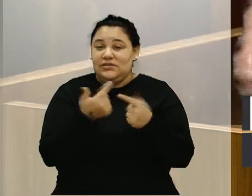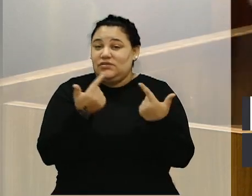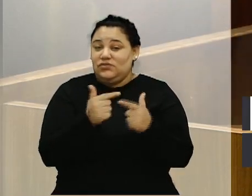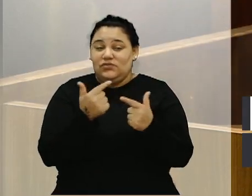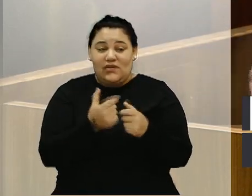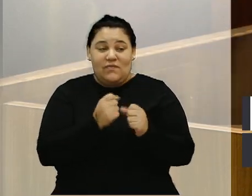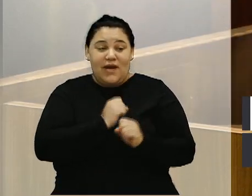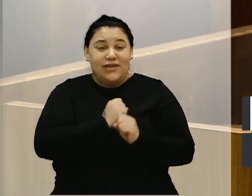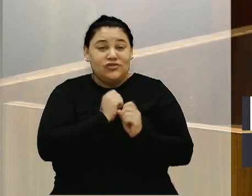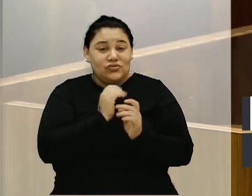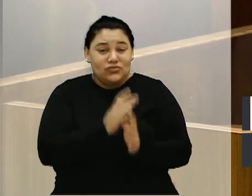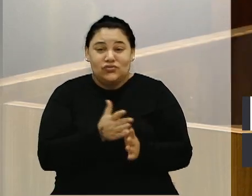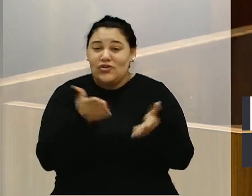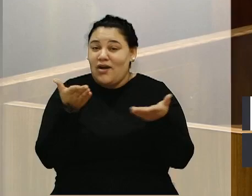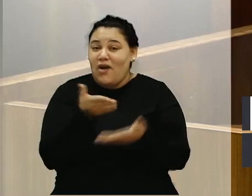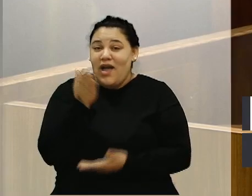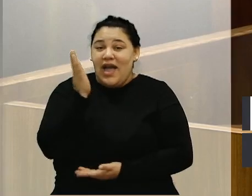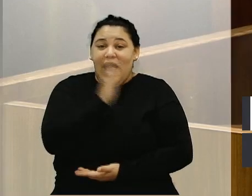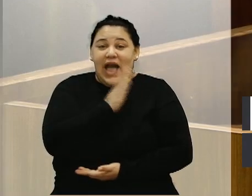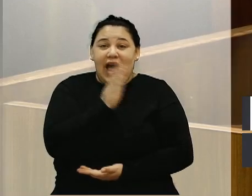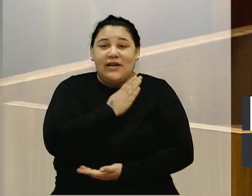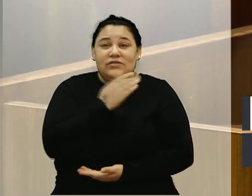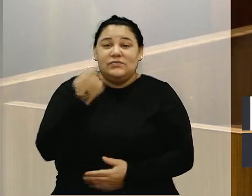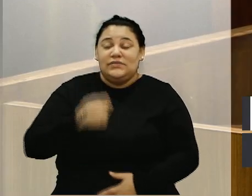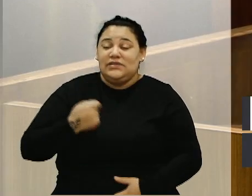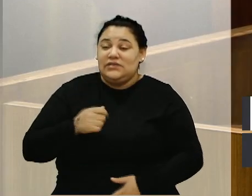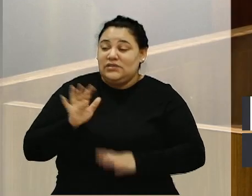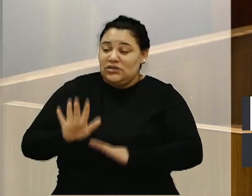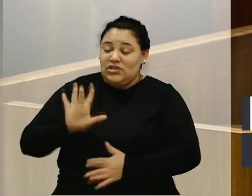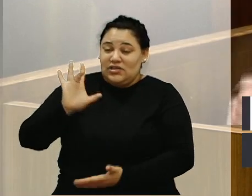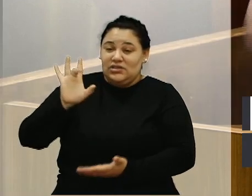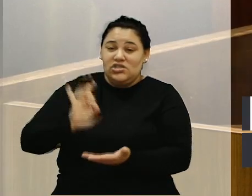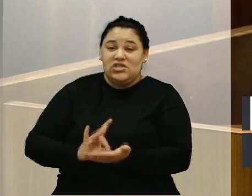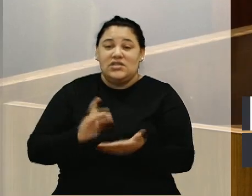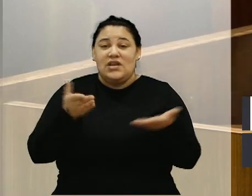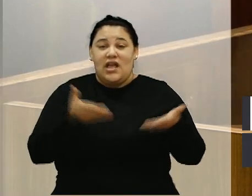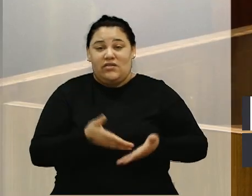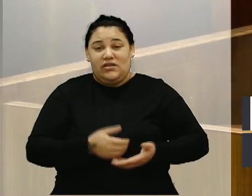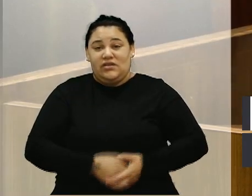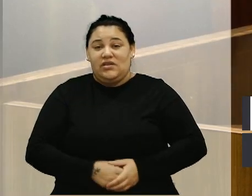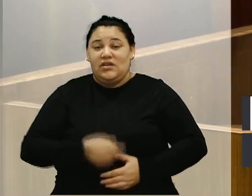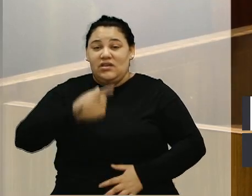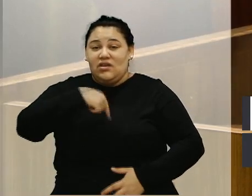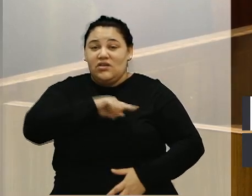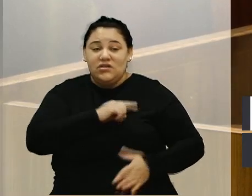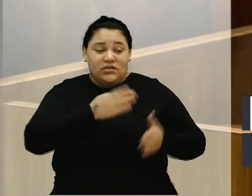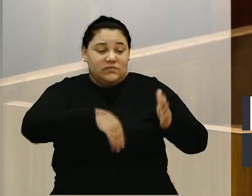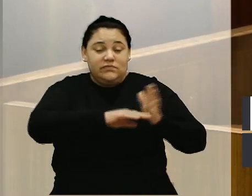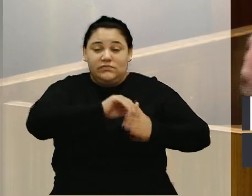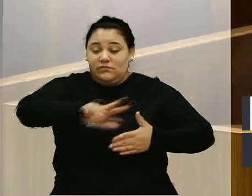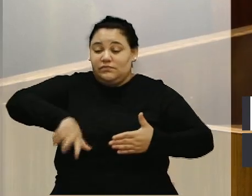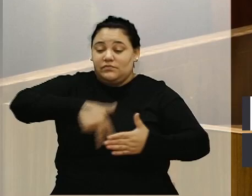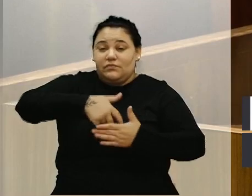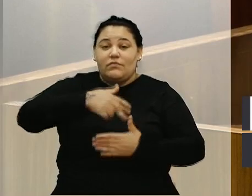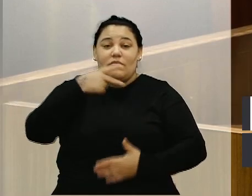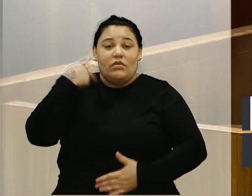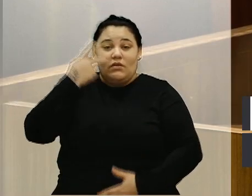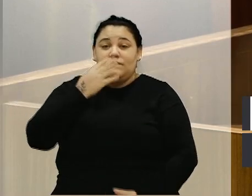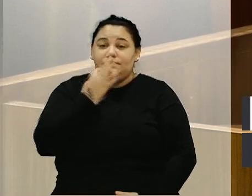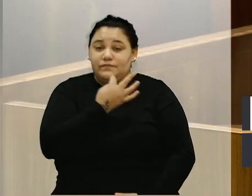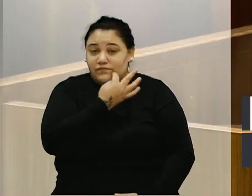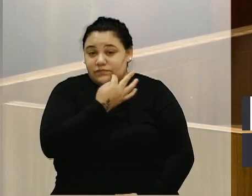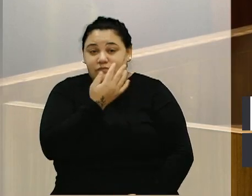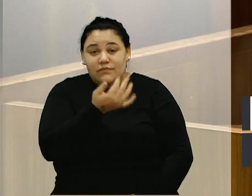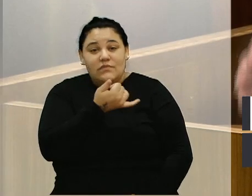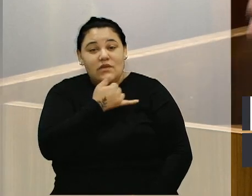de imediato, isso tem que ficar aqui registrado, pessoal. Nós vamos vir para essa tribuna, vereadora Tati, e